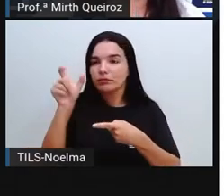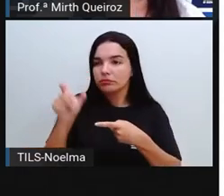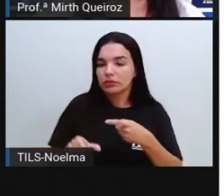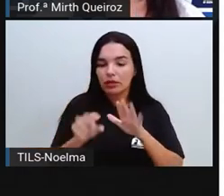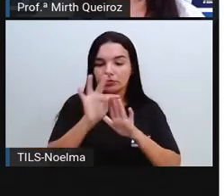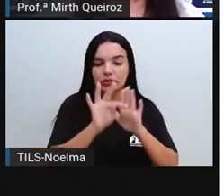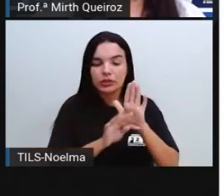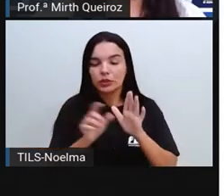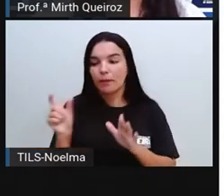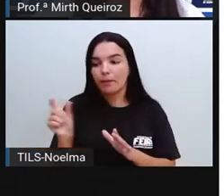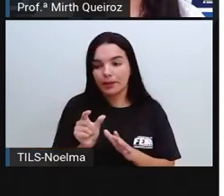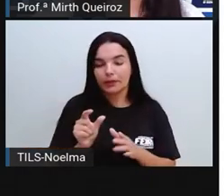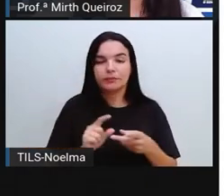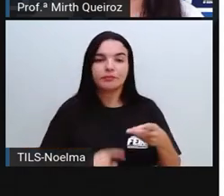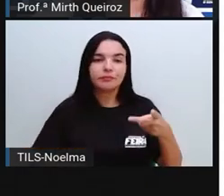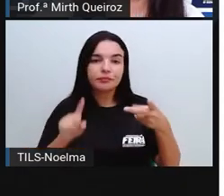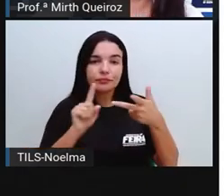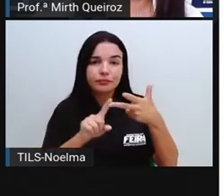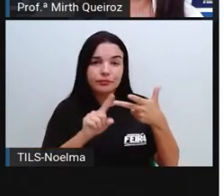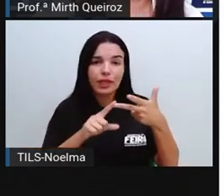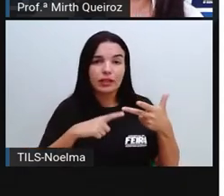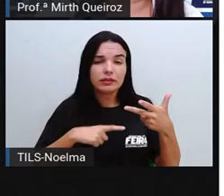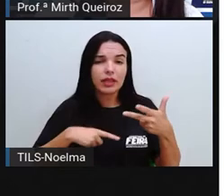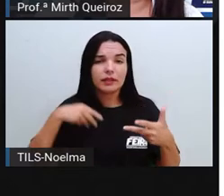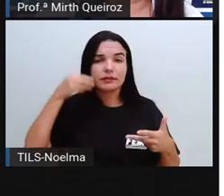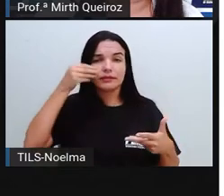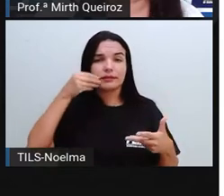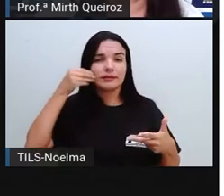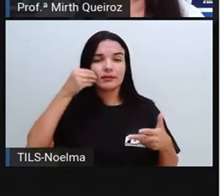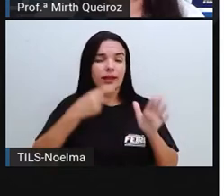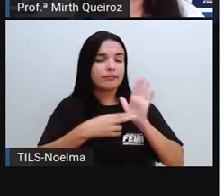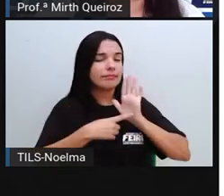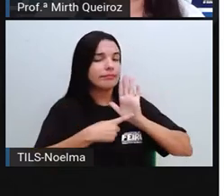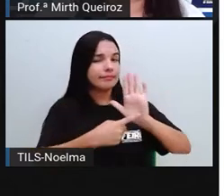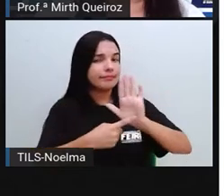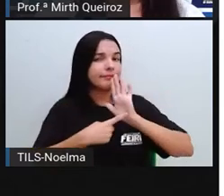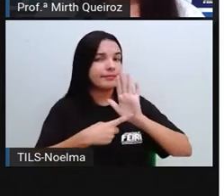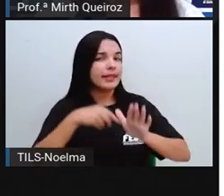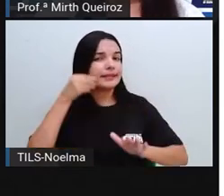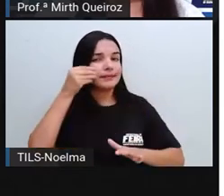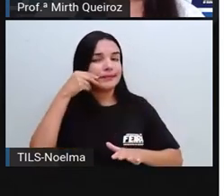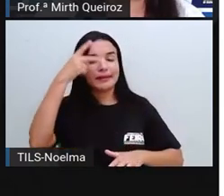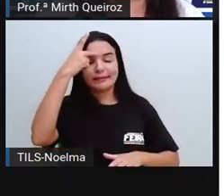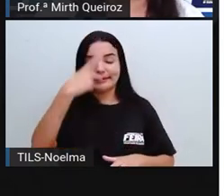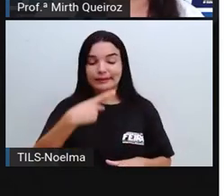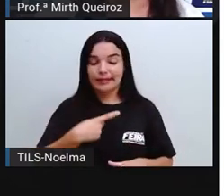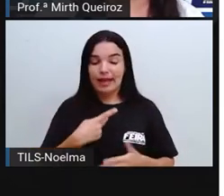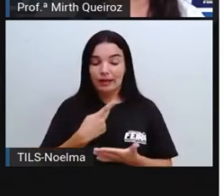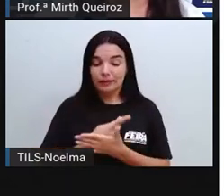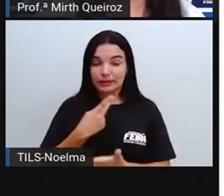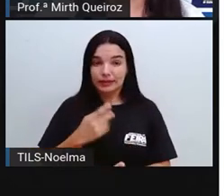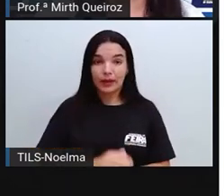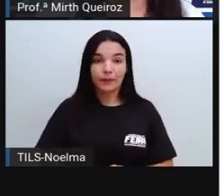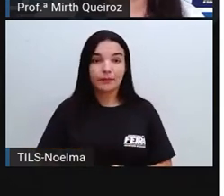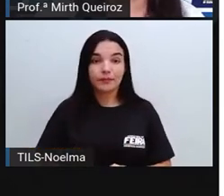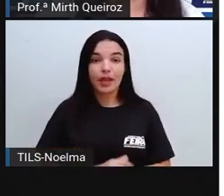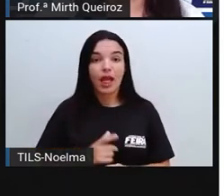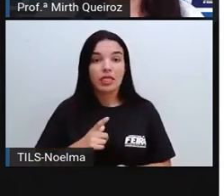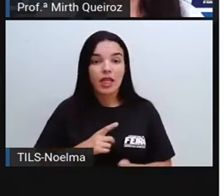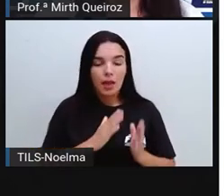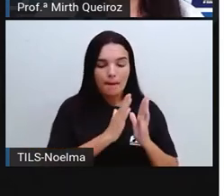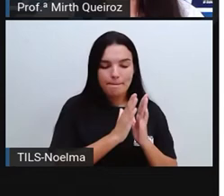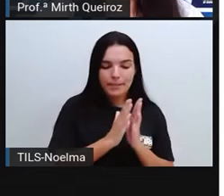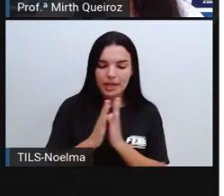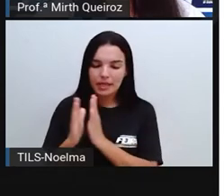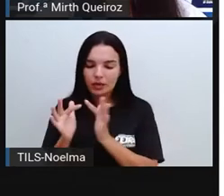bem breve. Apresenta experiências pessoais, né? Algo que aconteceu com a gente. Possui períodos